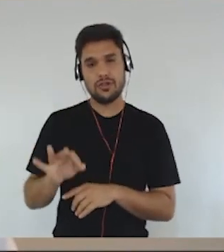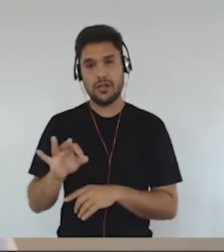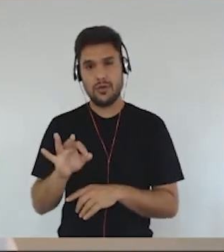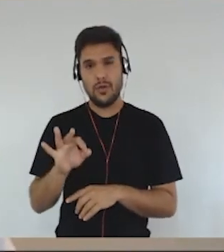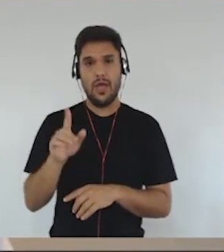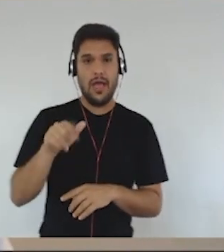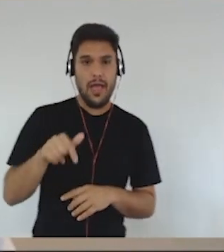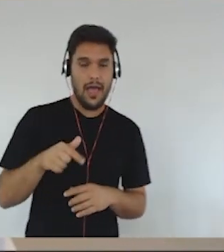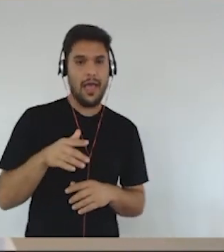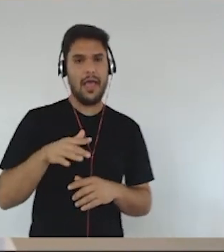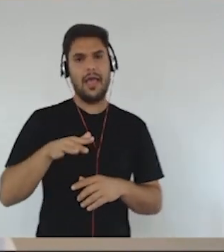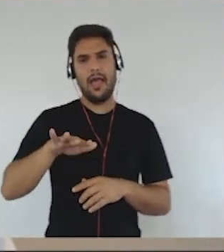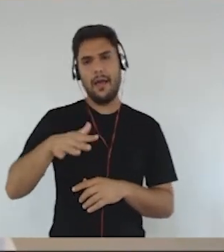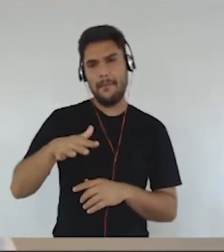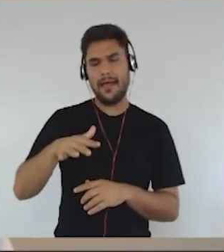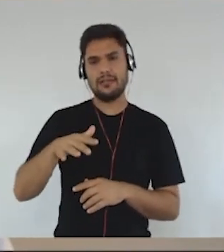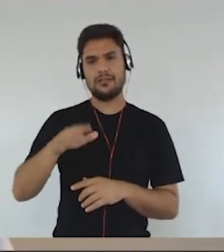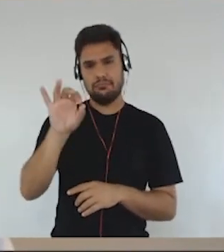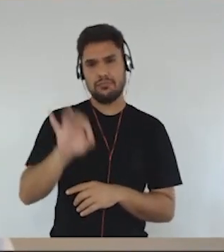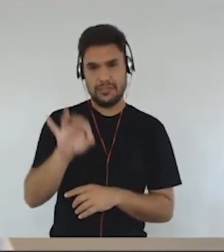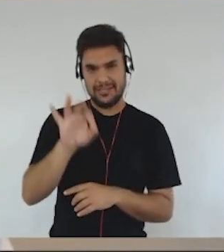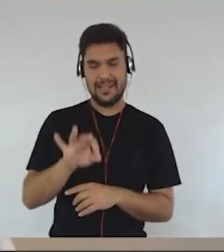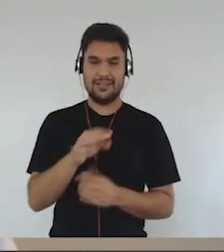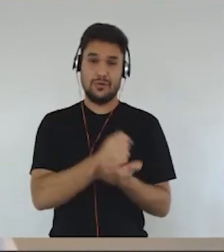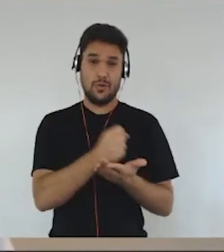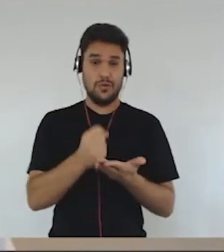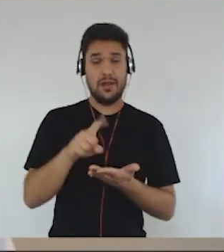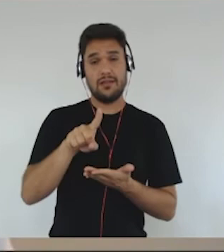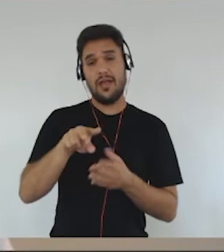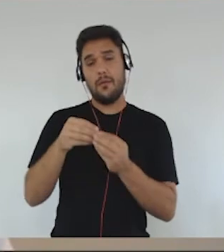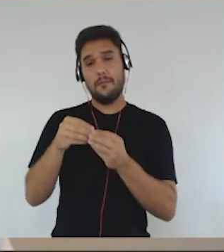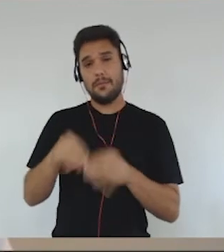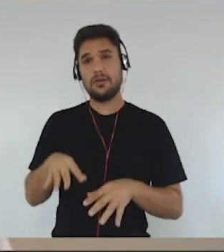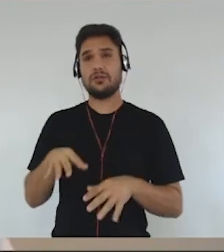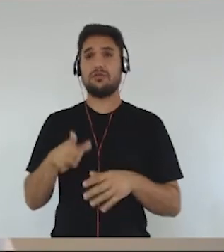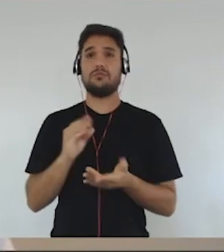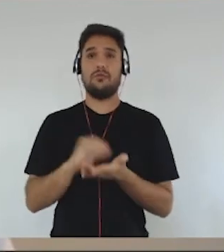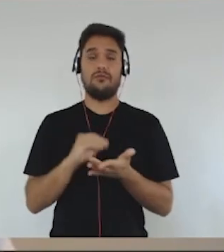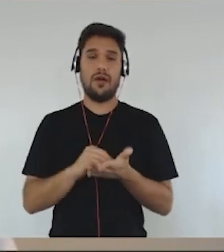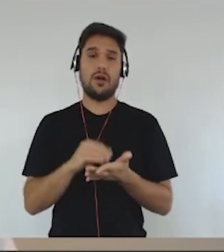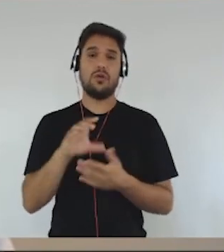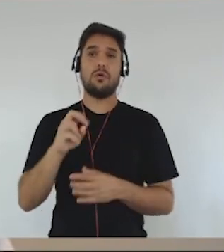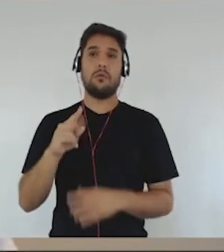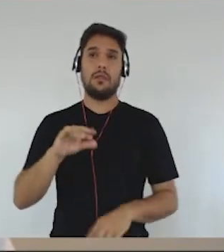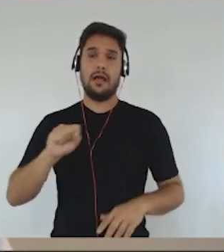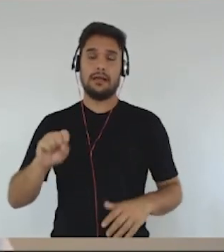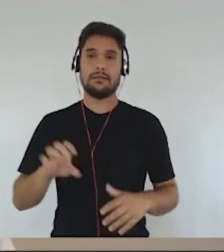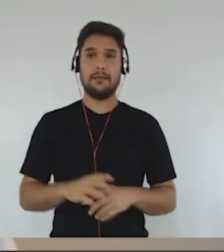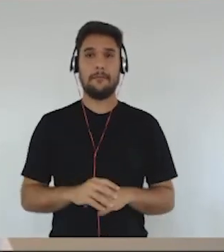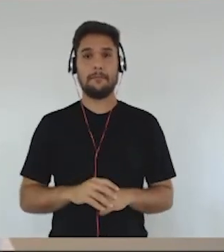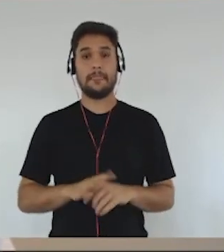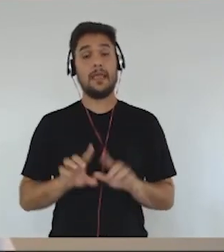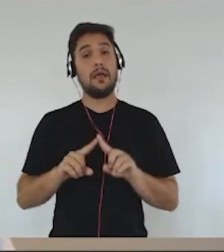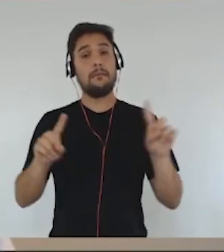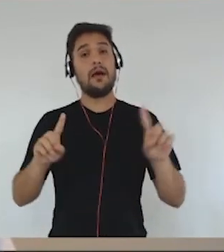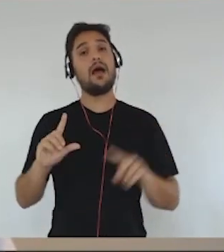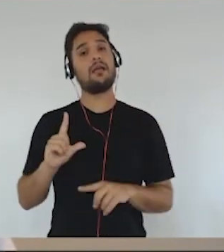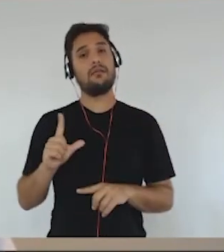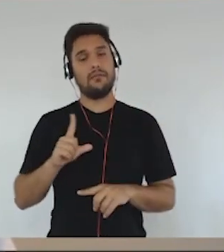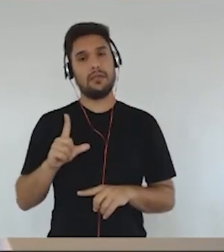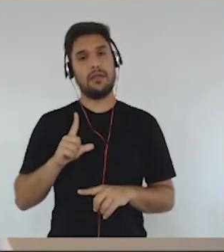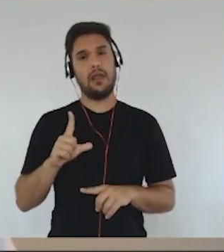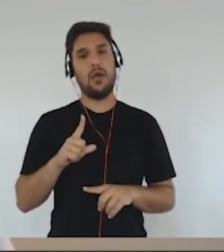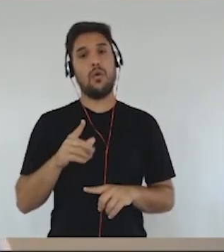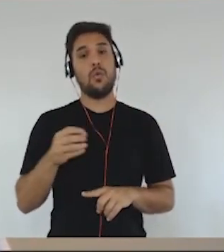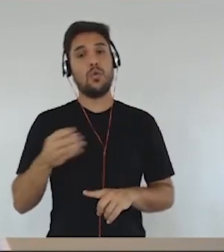a margem que o empresário tem do contrato, então ele tomaria um prejuízo por falta de um programa de compliance. Mas aí a gente teria uma situação de